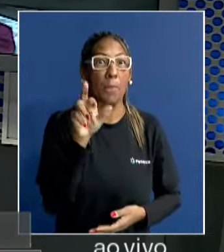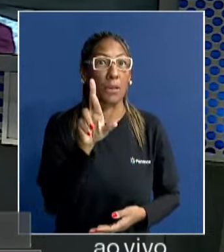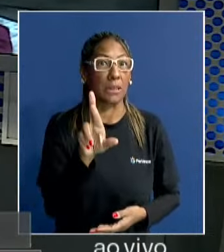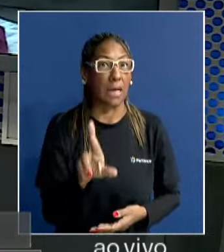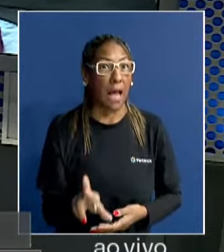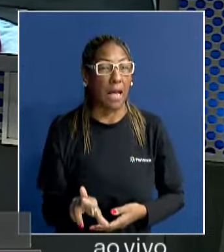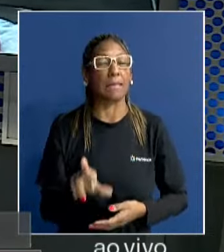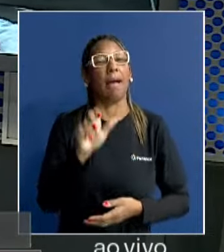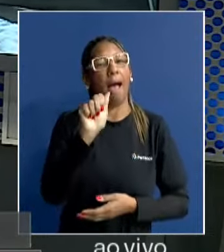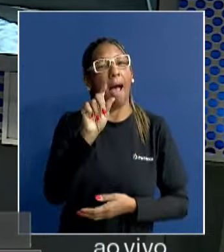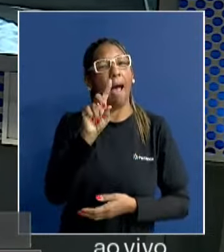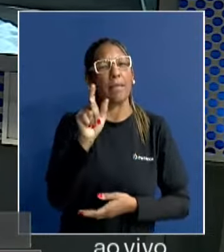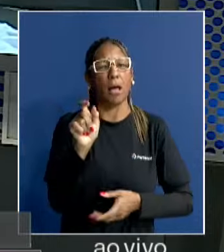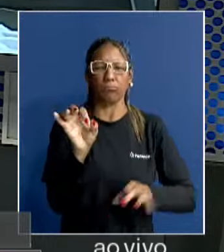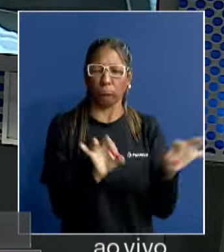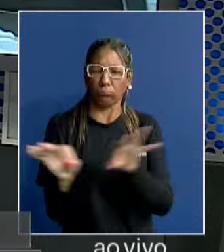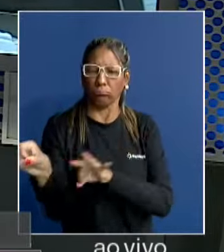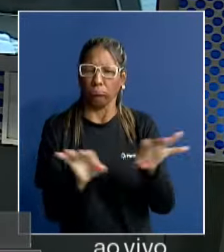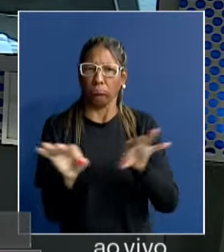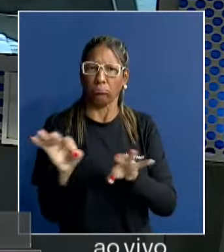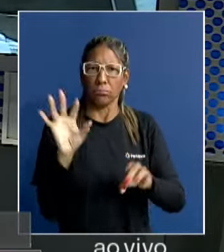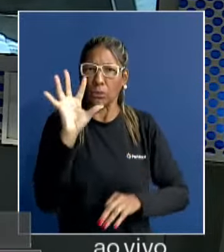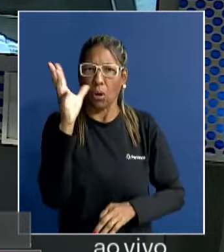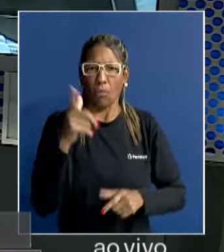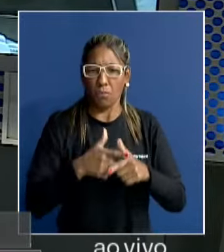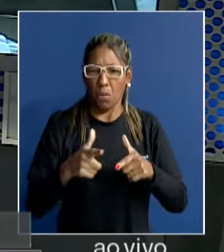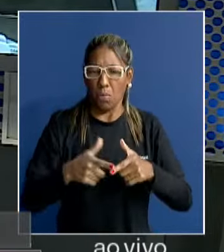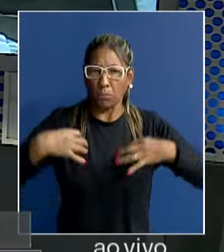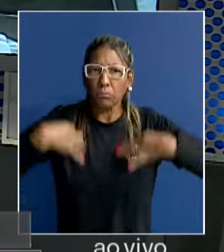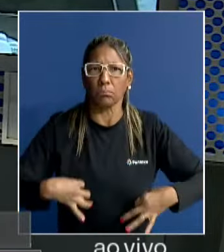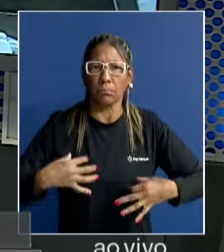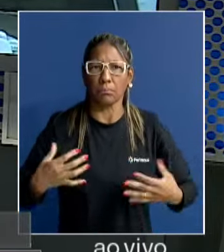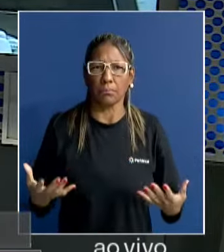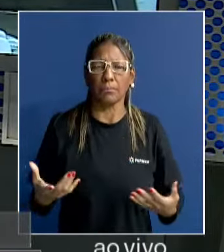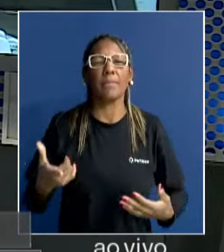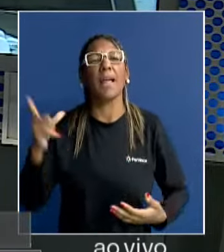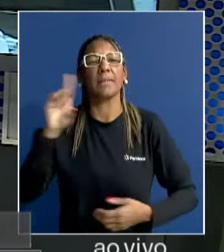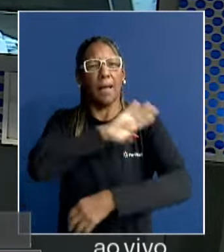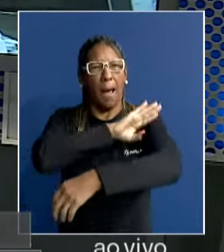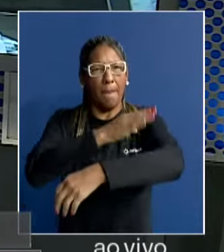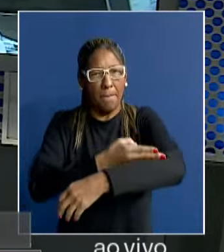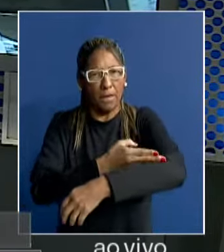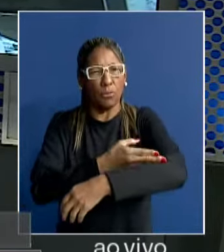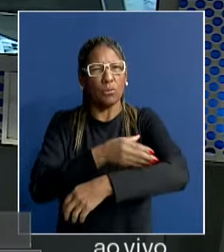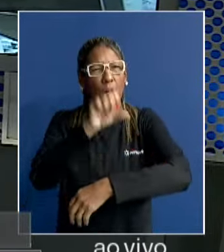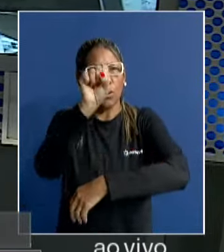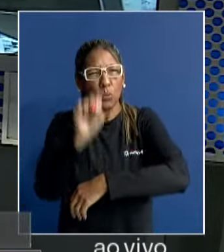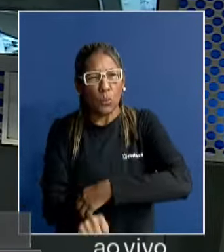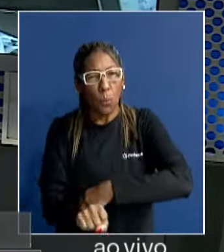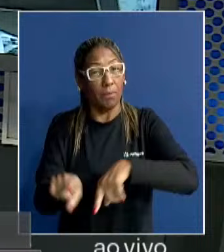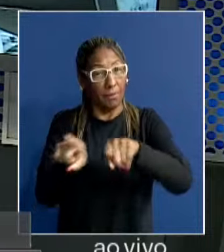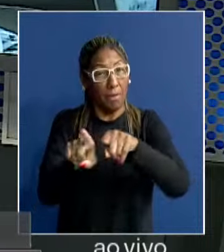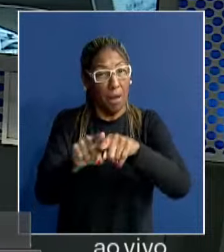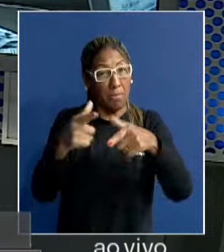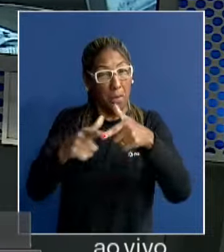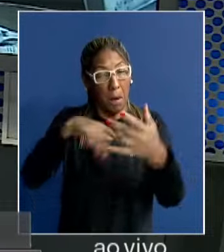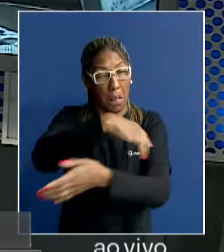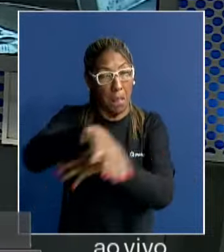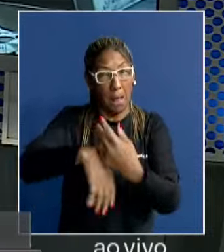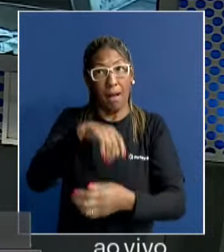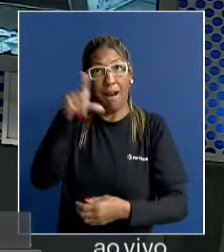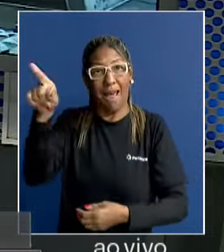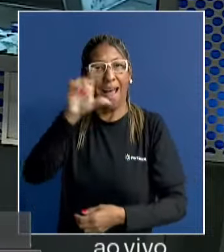resolva, coloque ordem, né? Como a gente mostrou semana passada, aquele outro abrigo na Zona Sul de Porto Alegre, se eu não me engano,